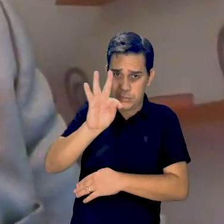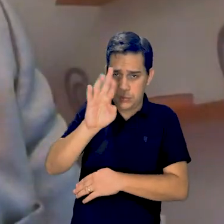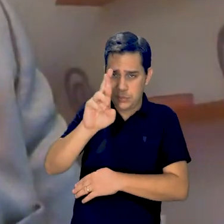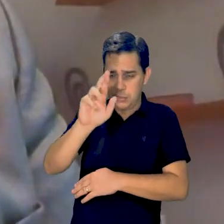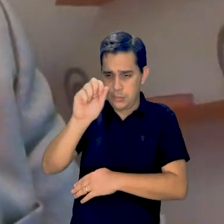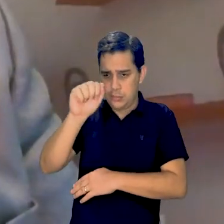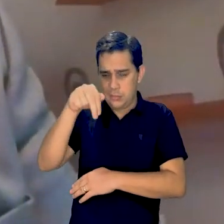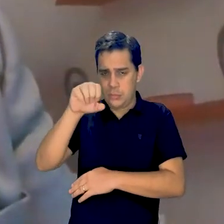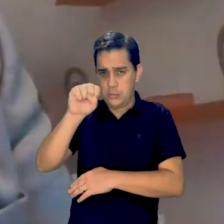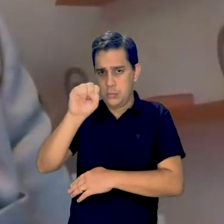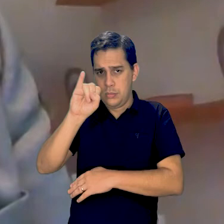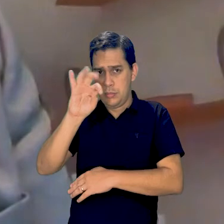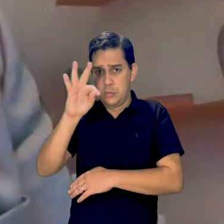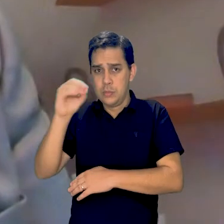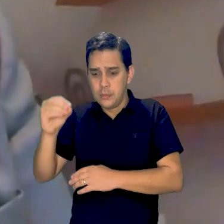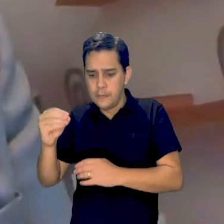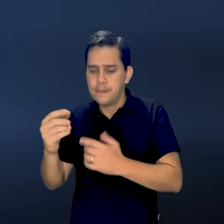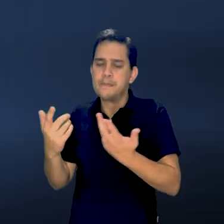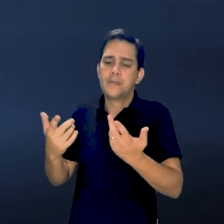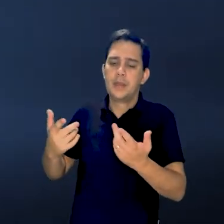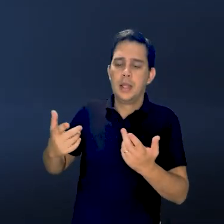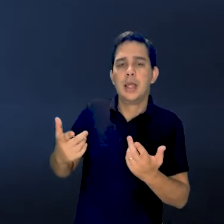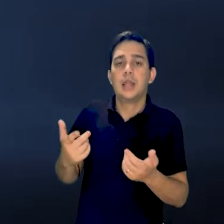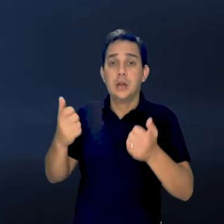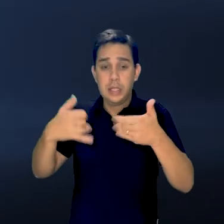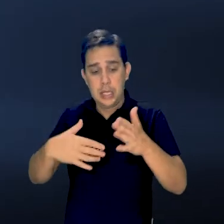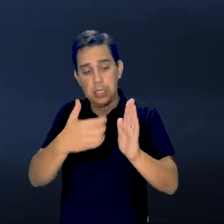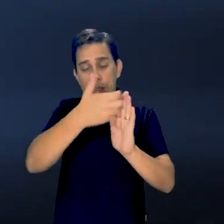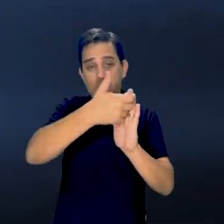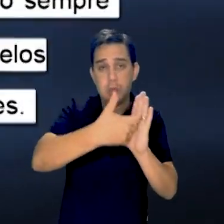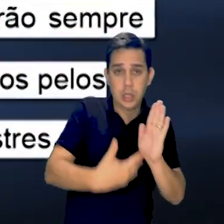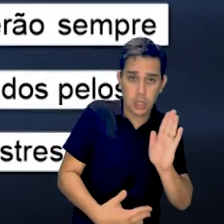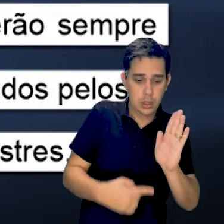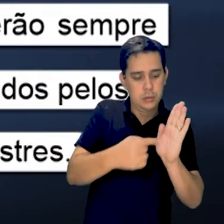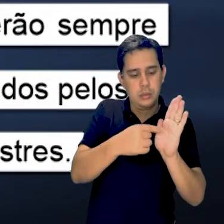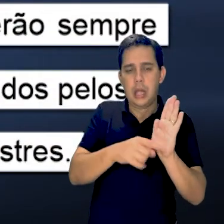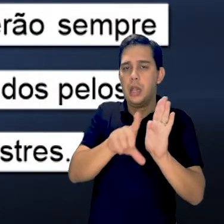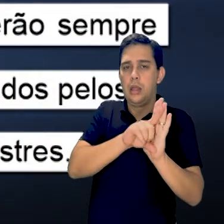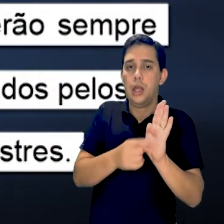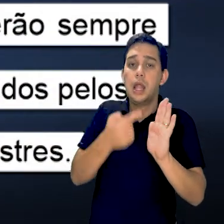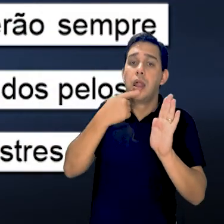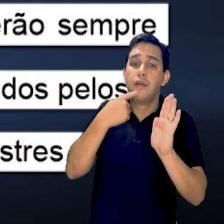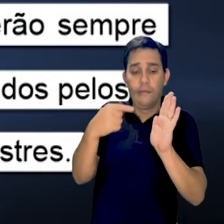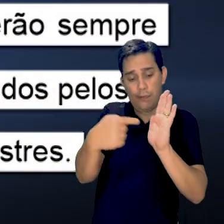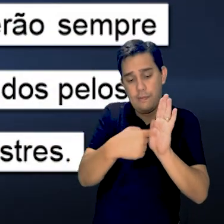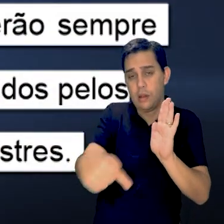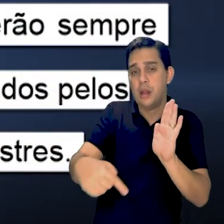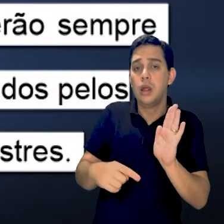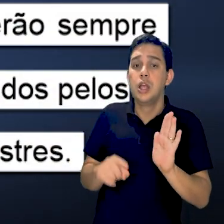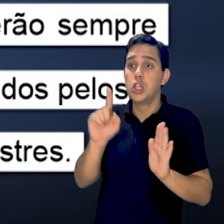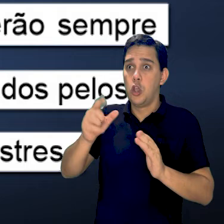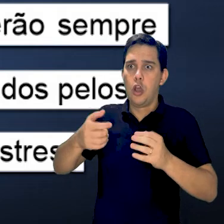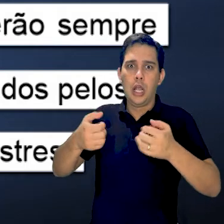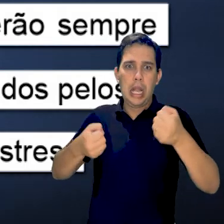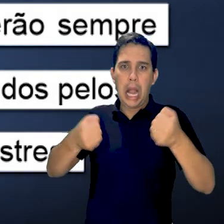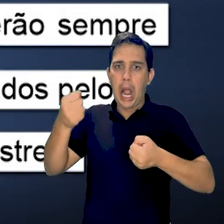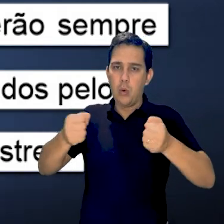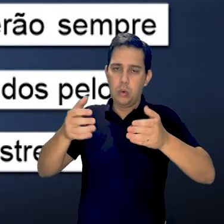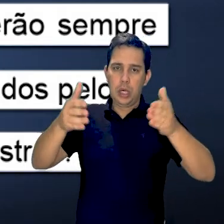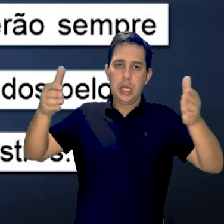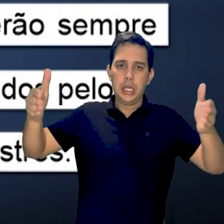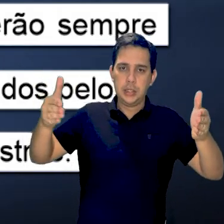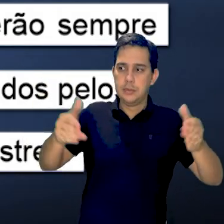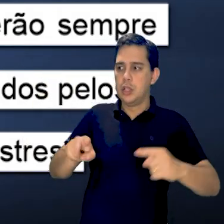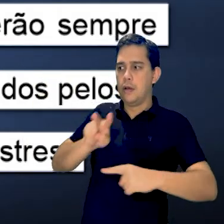administrativa dos veículos maiores e mais pesados resguardarem um cuidado mais extremado